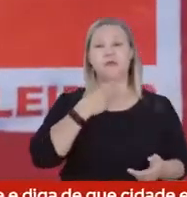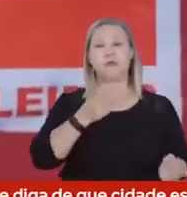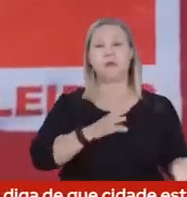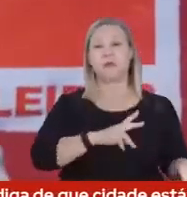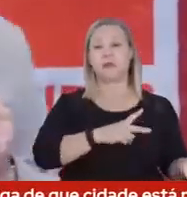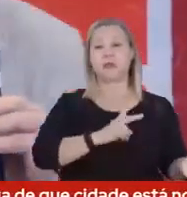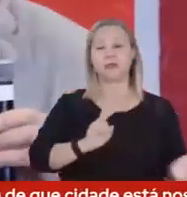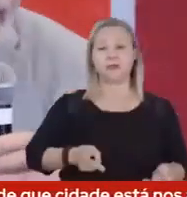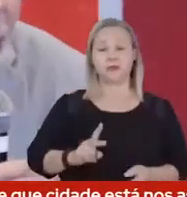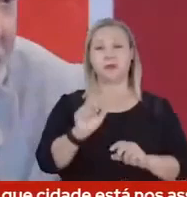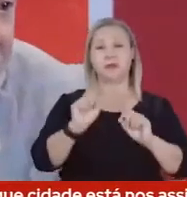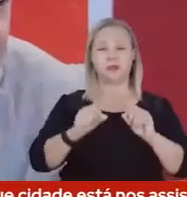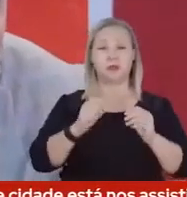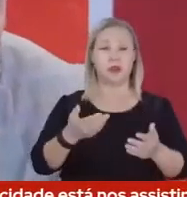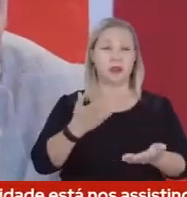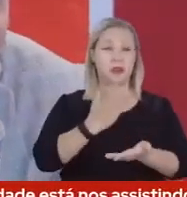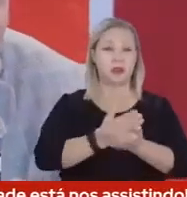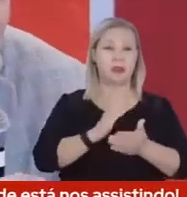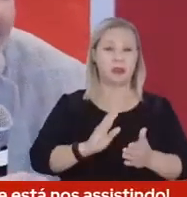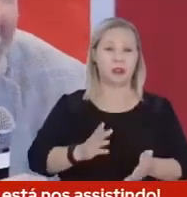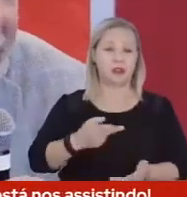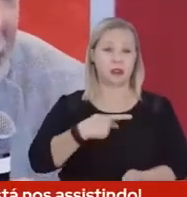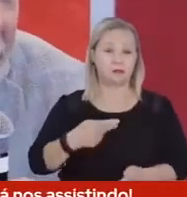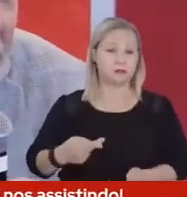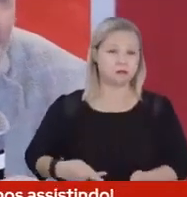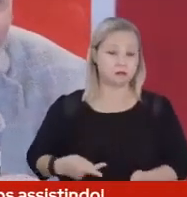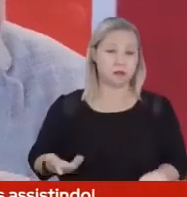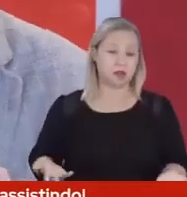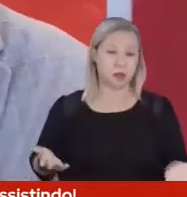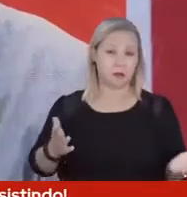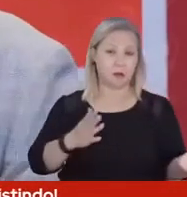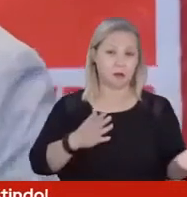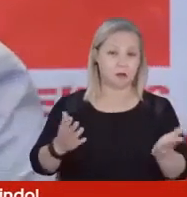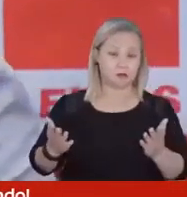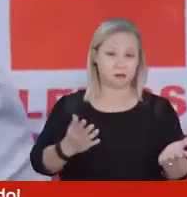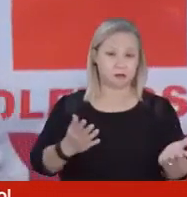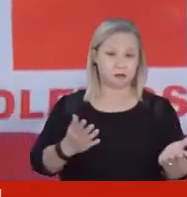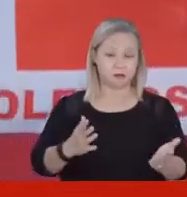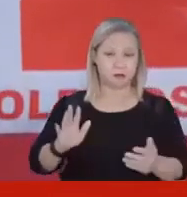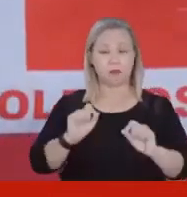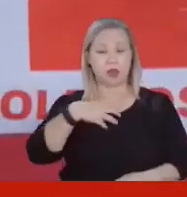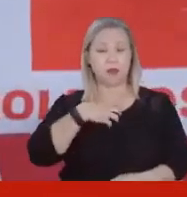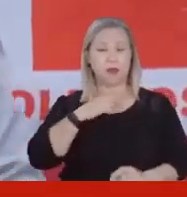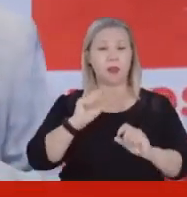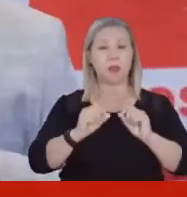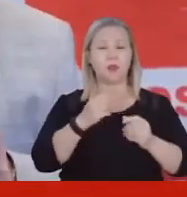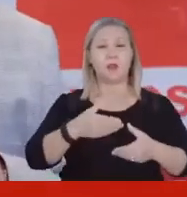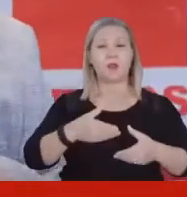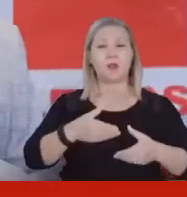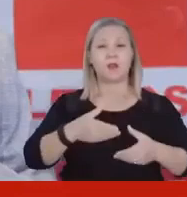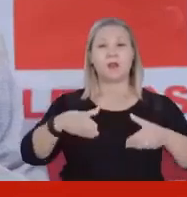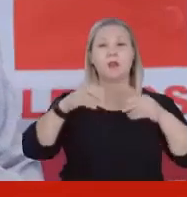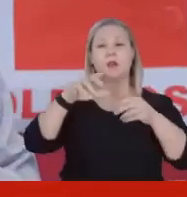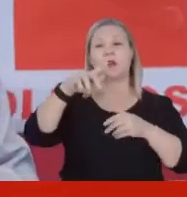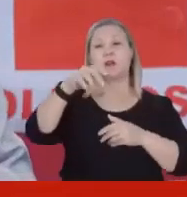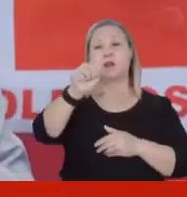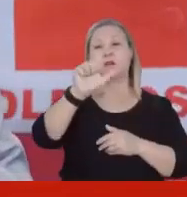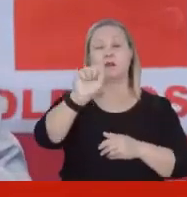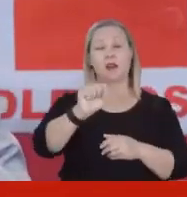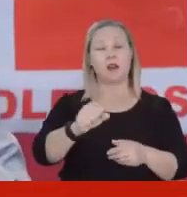Petrobras, mas há condições da gente colocar o gás como uma coisa da cesta básica.